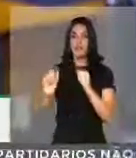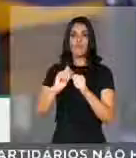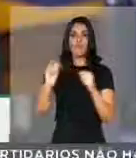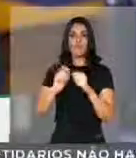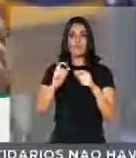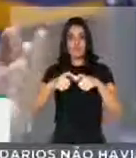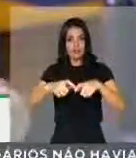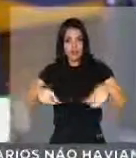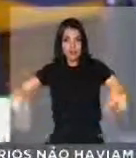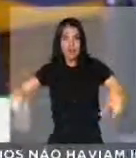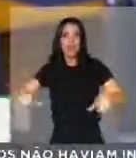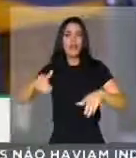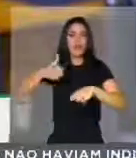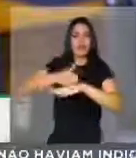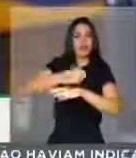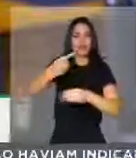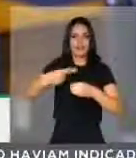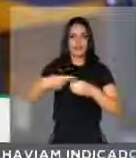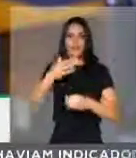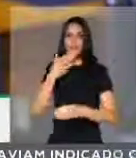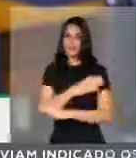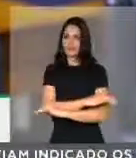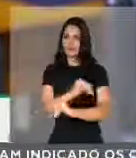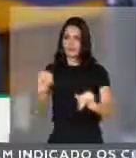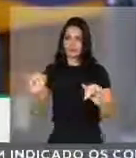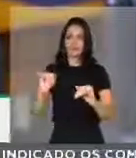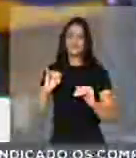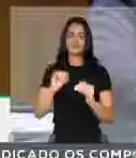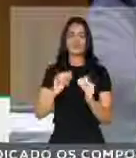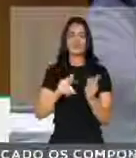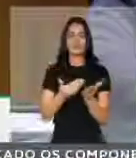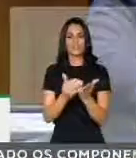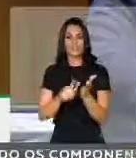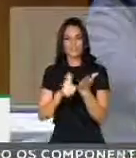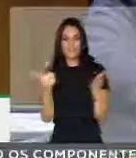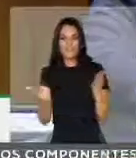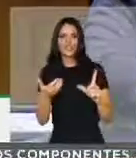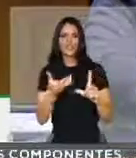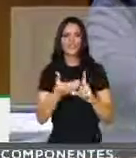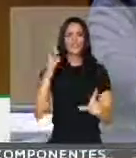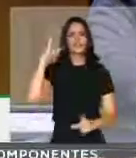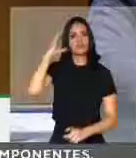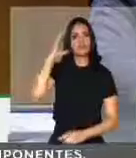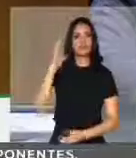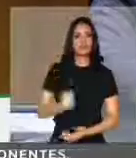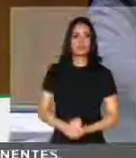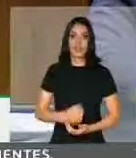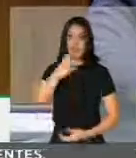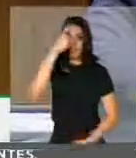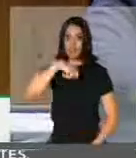da cidade. Peço que a minha fala seja registrada nos meios de comunicação da casa. Essa presidência convoca